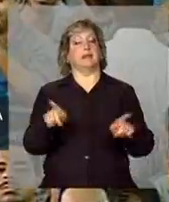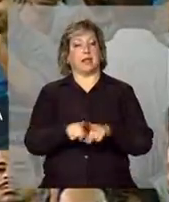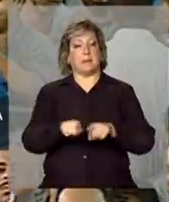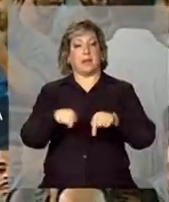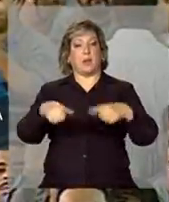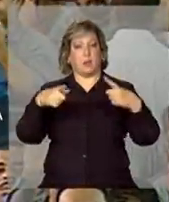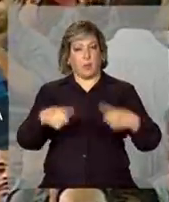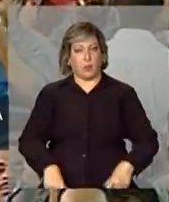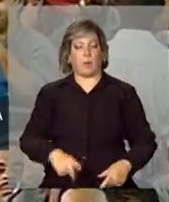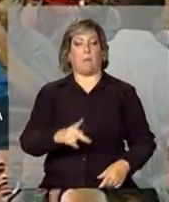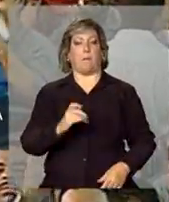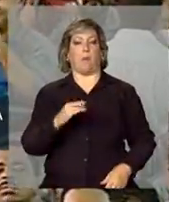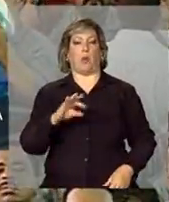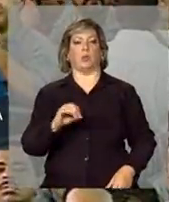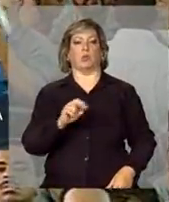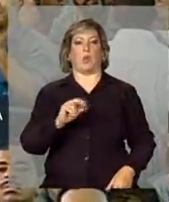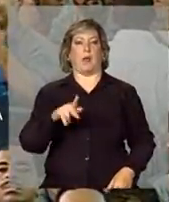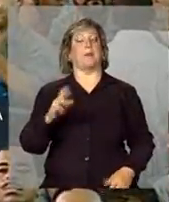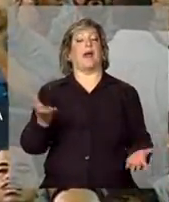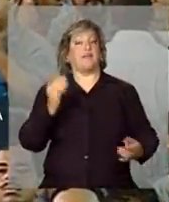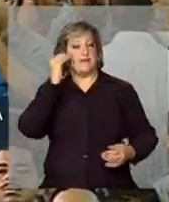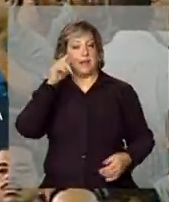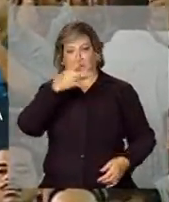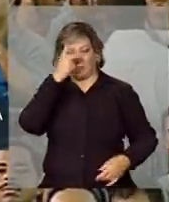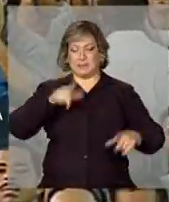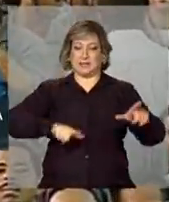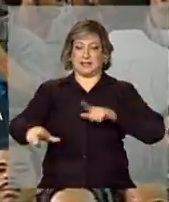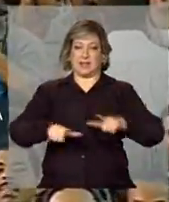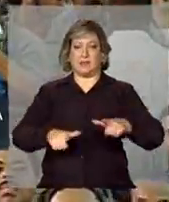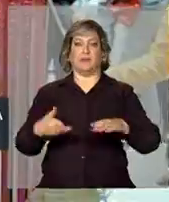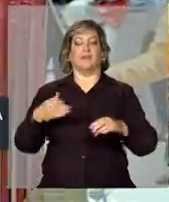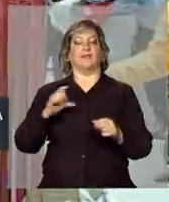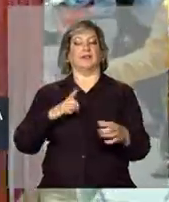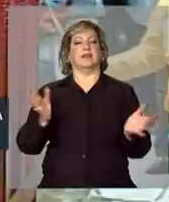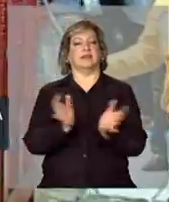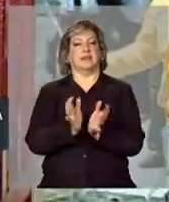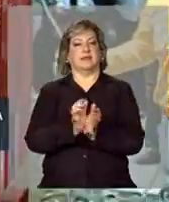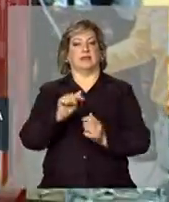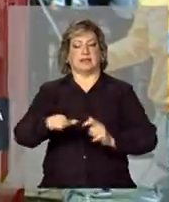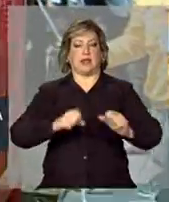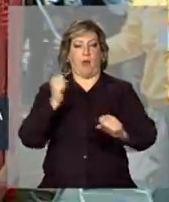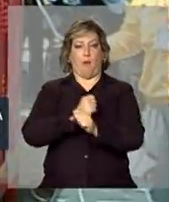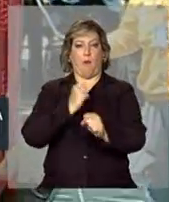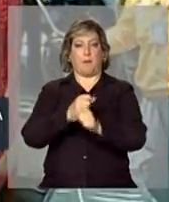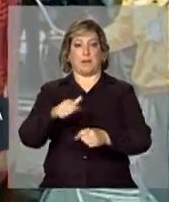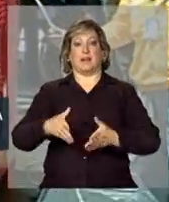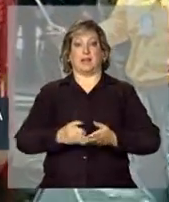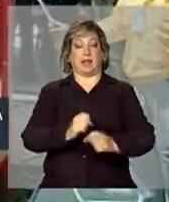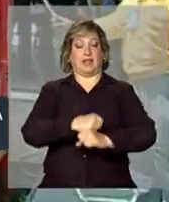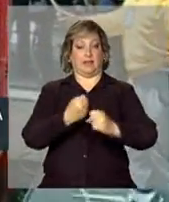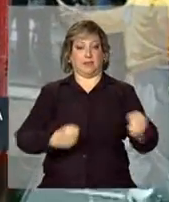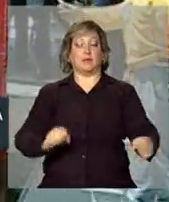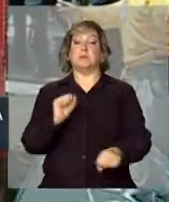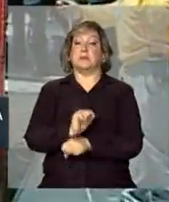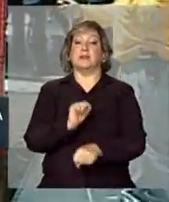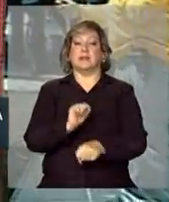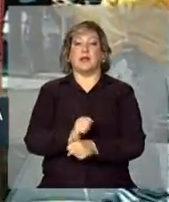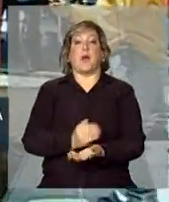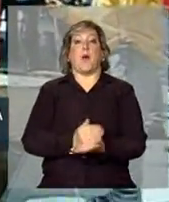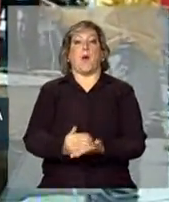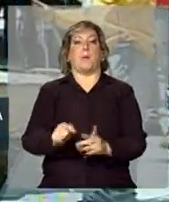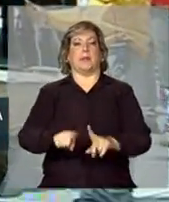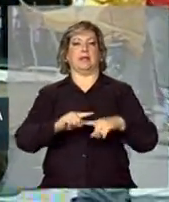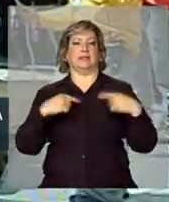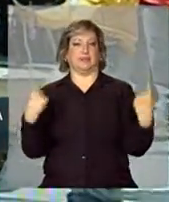de suap vemos aí imagens dos trabalhadores que participaram da construção do navio aguardando o início da